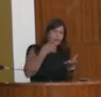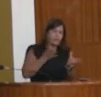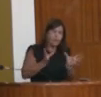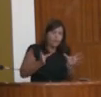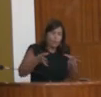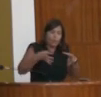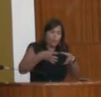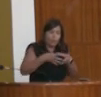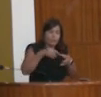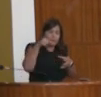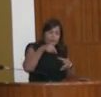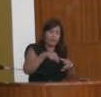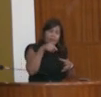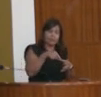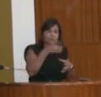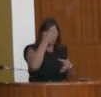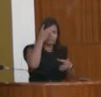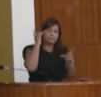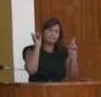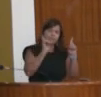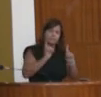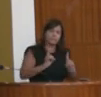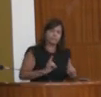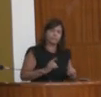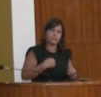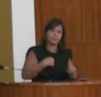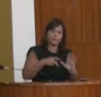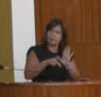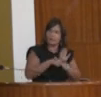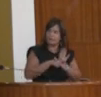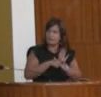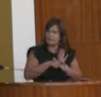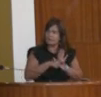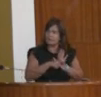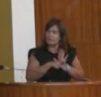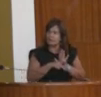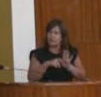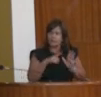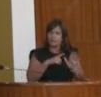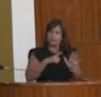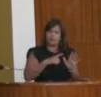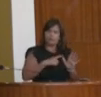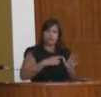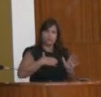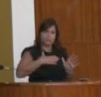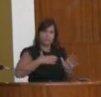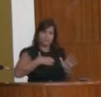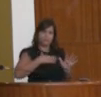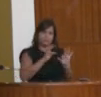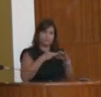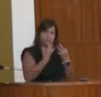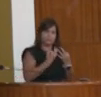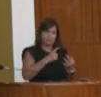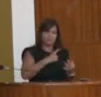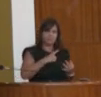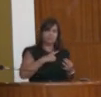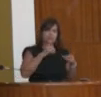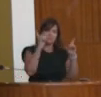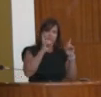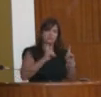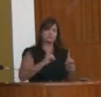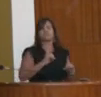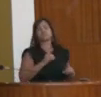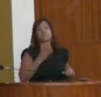aqui do Legislativo da Pessoa com Deficiência. Tive uma pessoa deficiente na família, sei como é que é